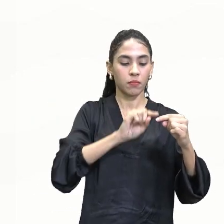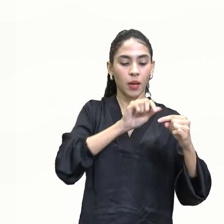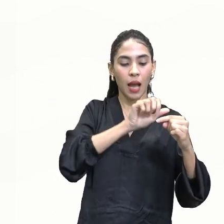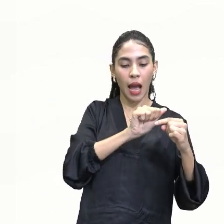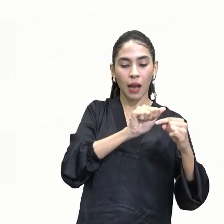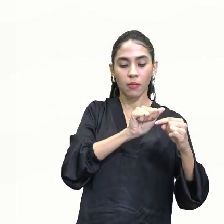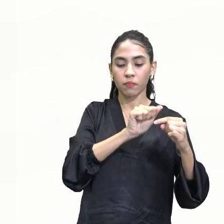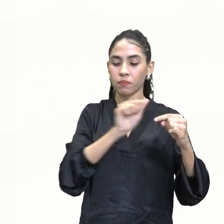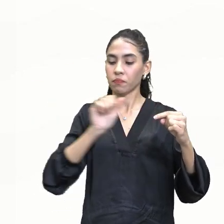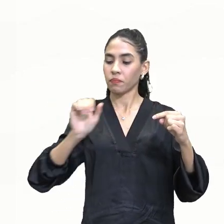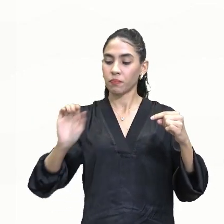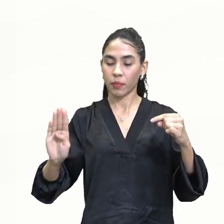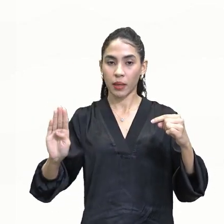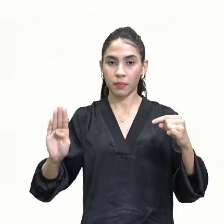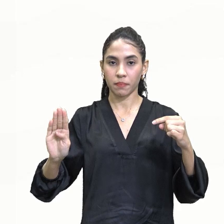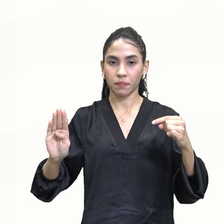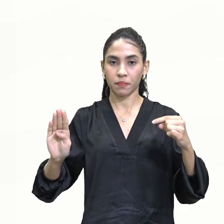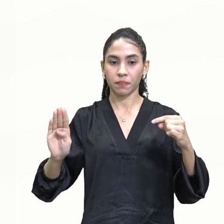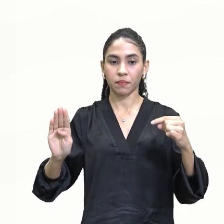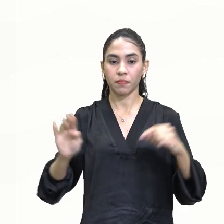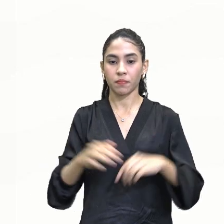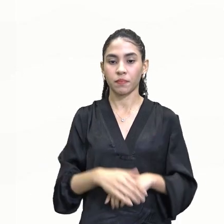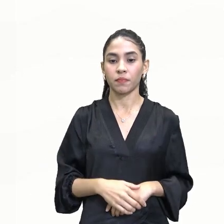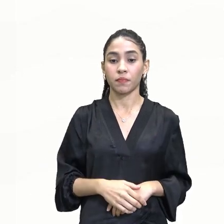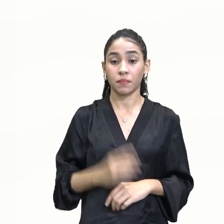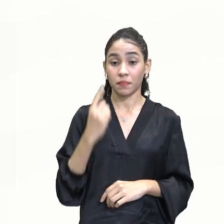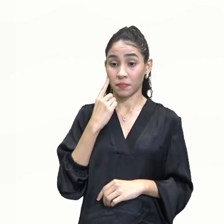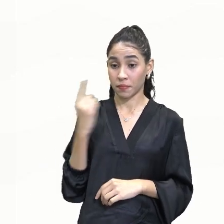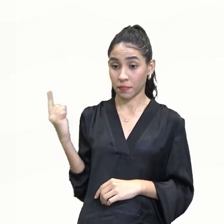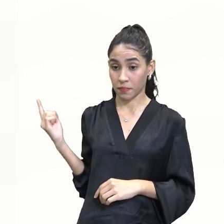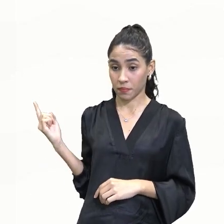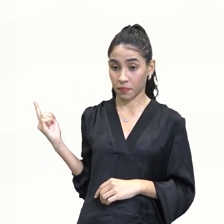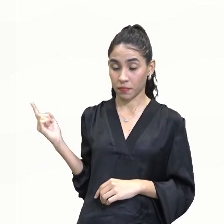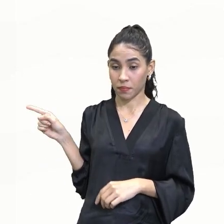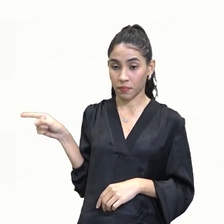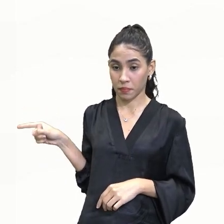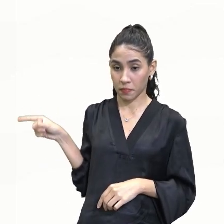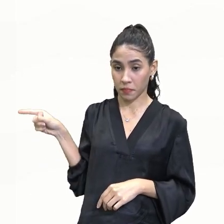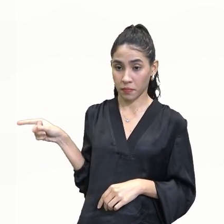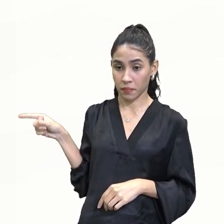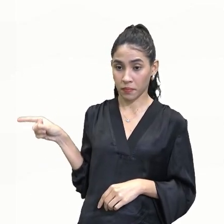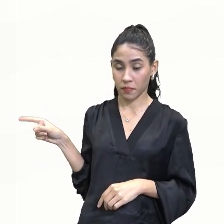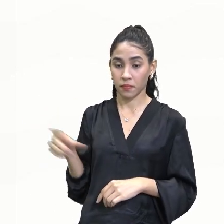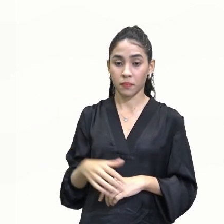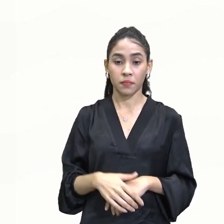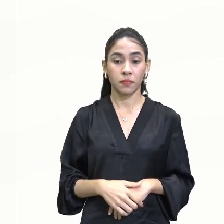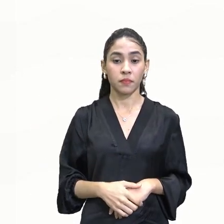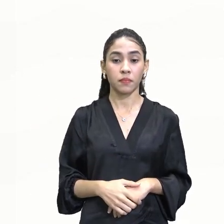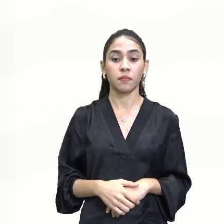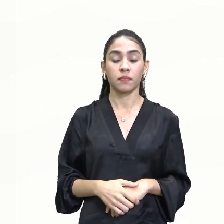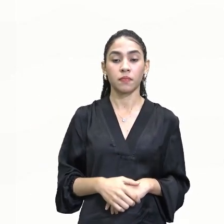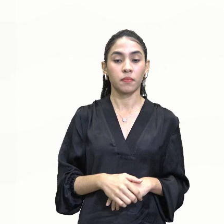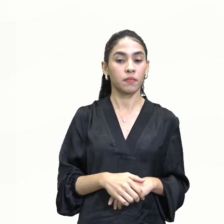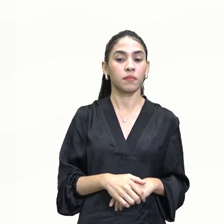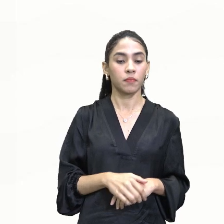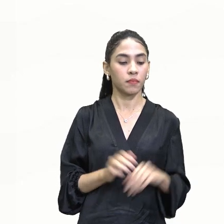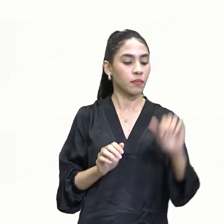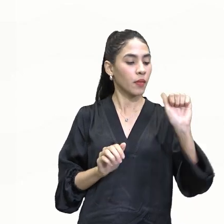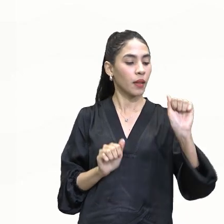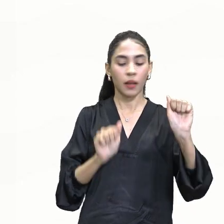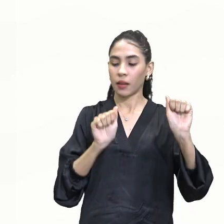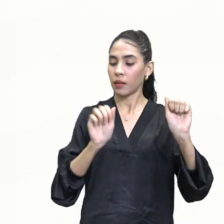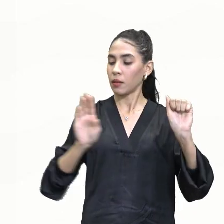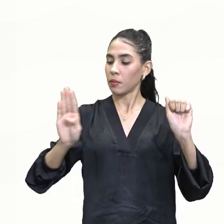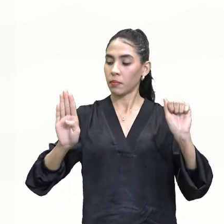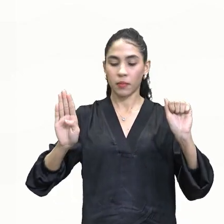ponto B. Este pedaço aqui, que fica compreendido entre os